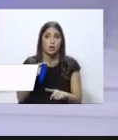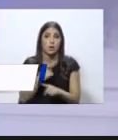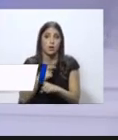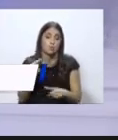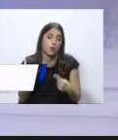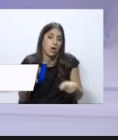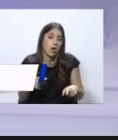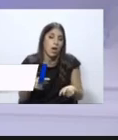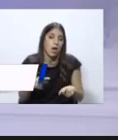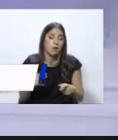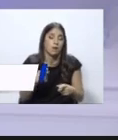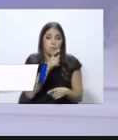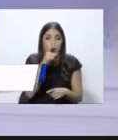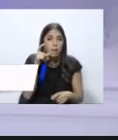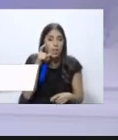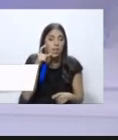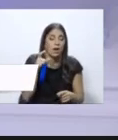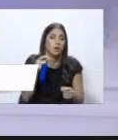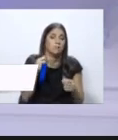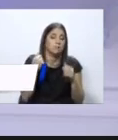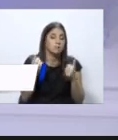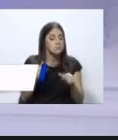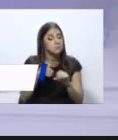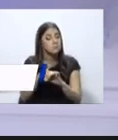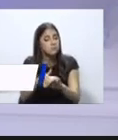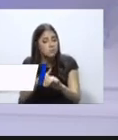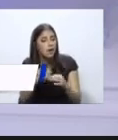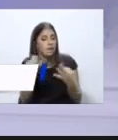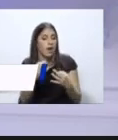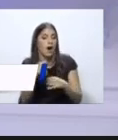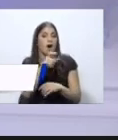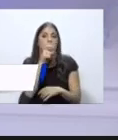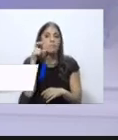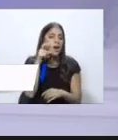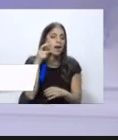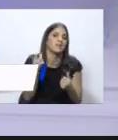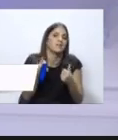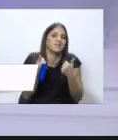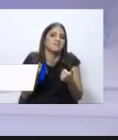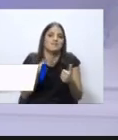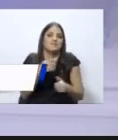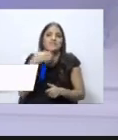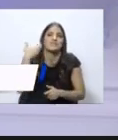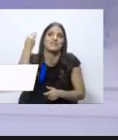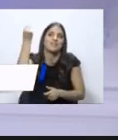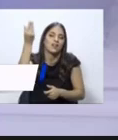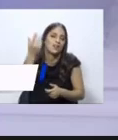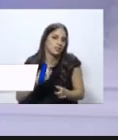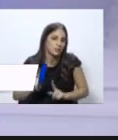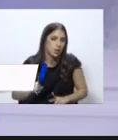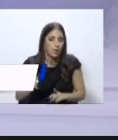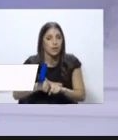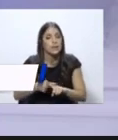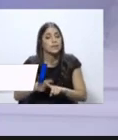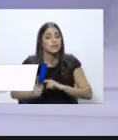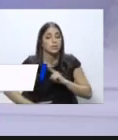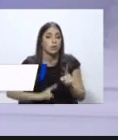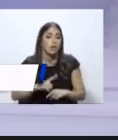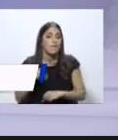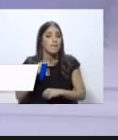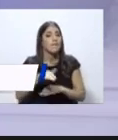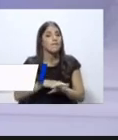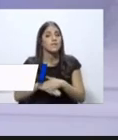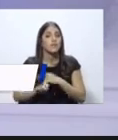e que prometem ser bons jogadores, mas aqui também as promessas não contam para grande coisa. O que interessa é o que eles vão mesmo fazer dentro do